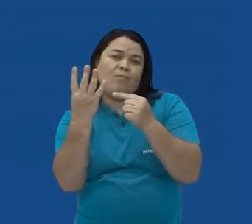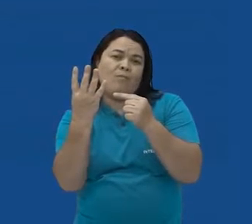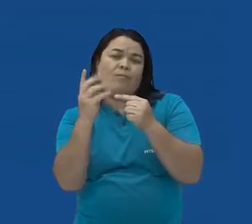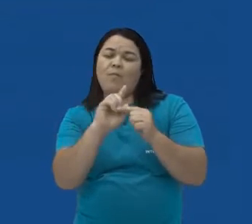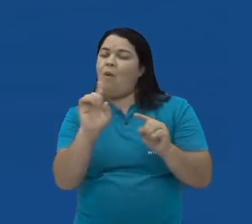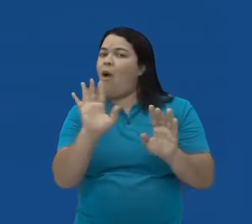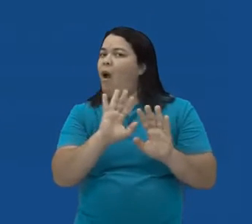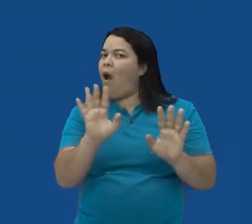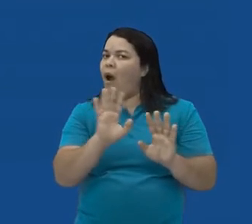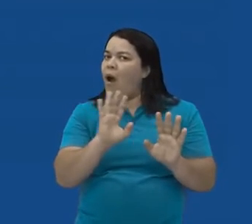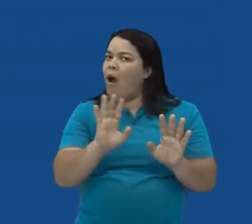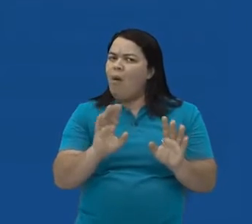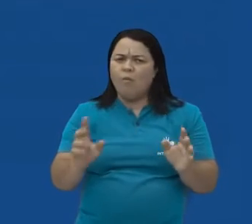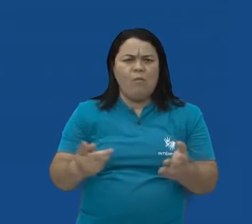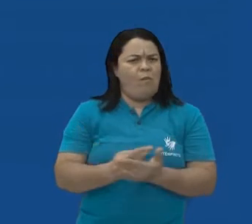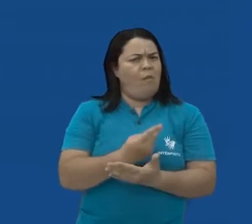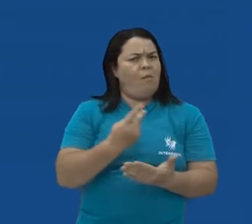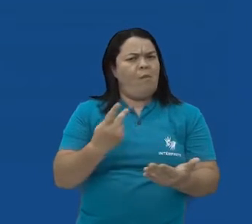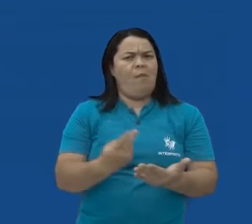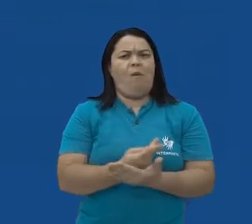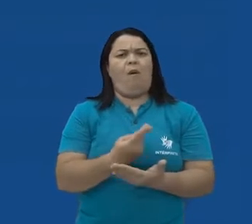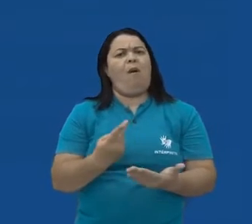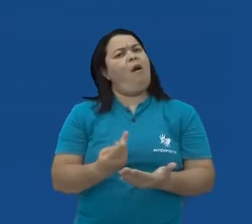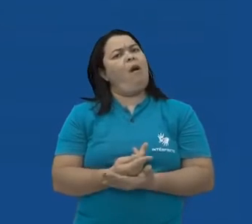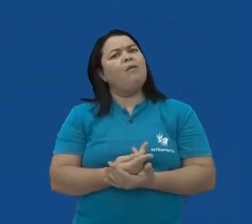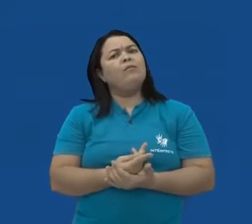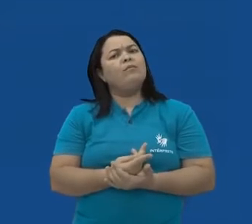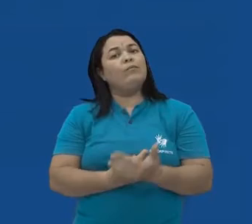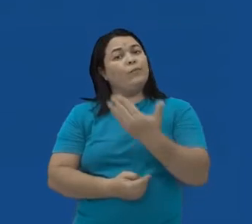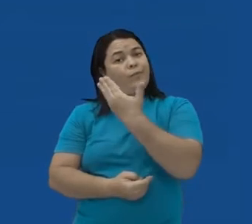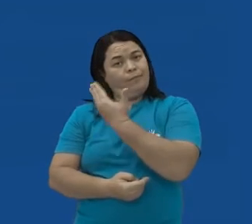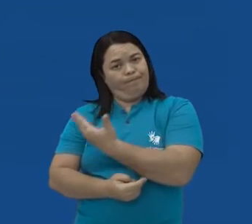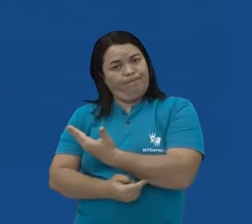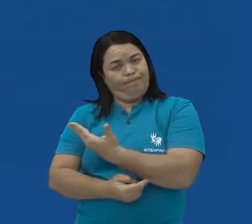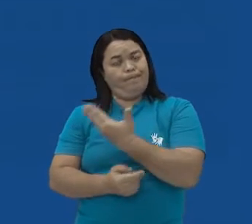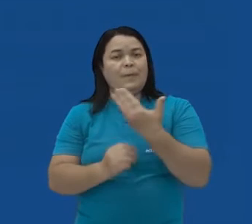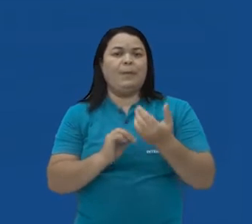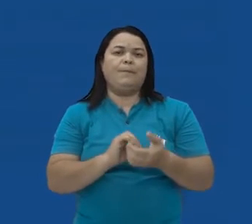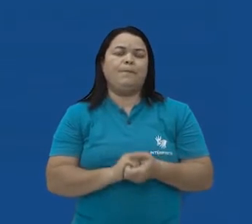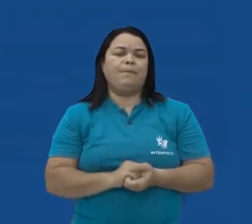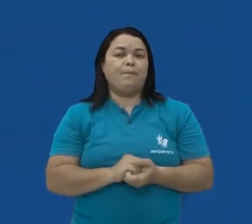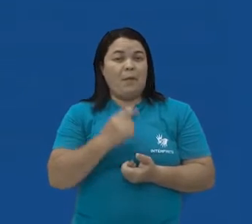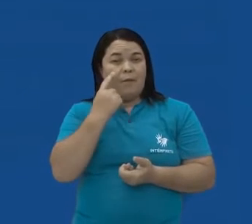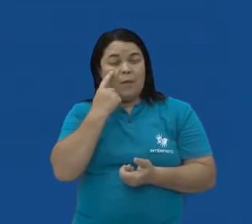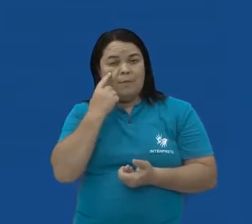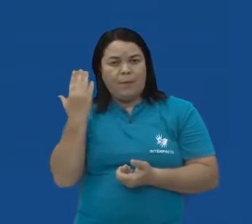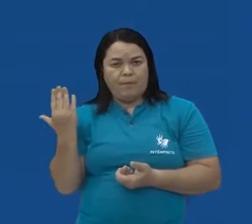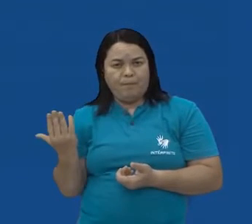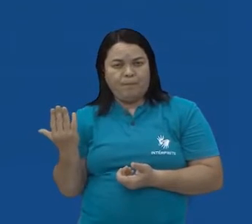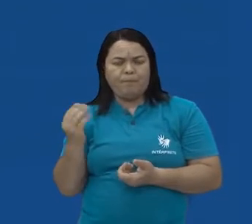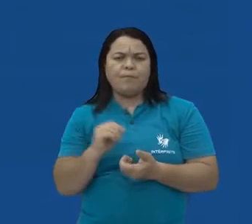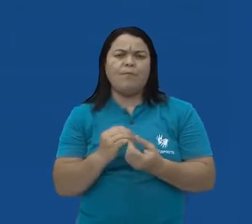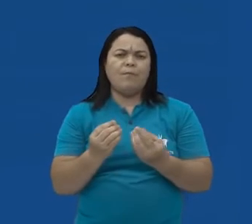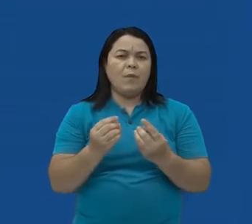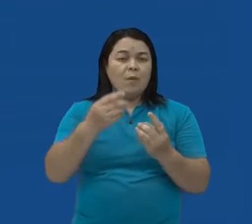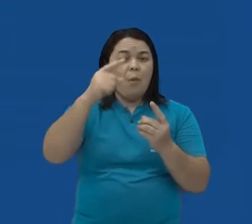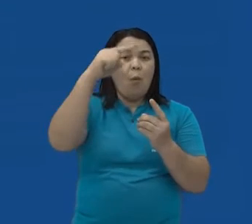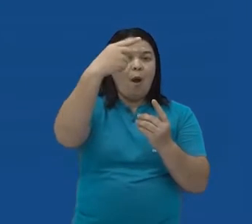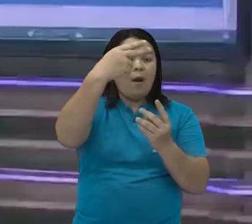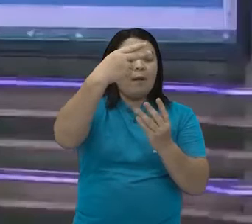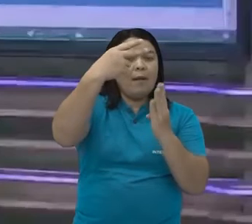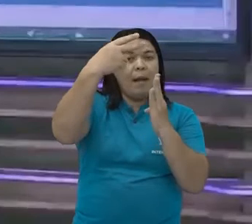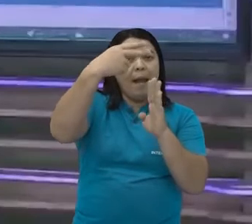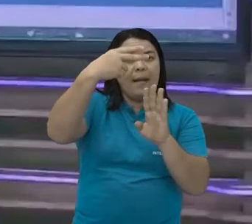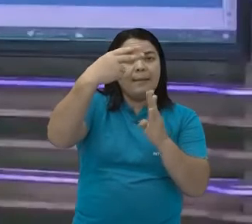pessoal. Isso aqui está totalmente errado, tá? Então, veja bem, quando você tem o expoente